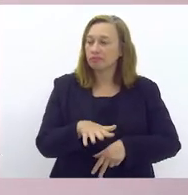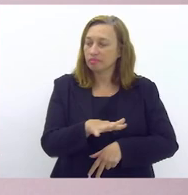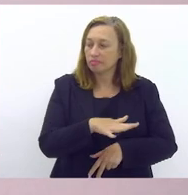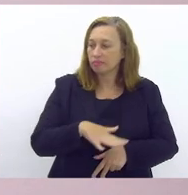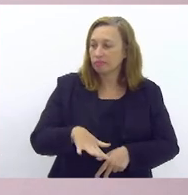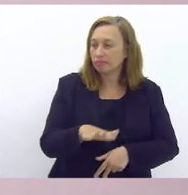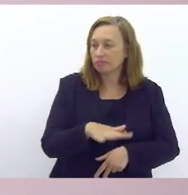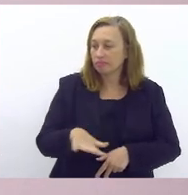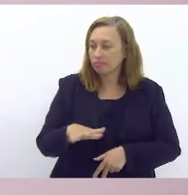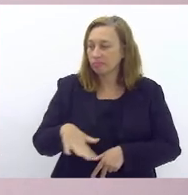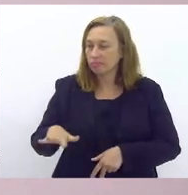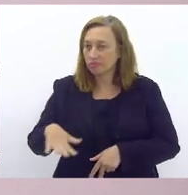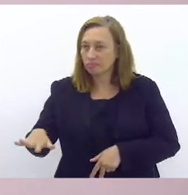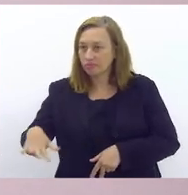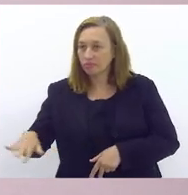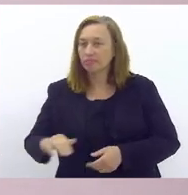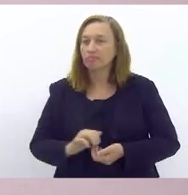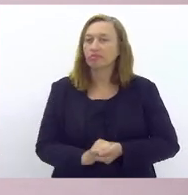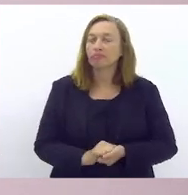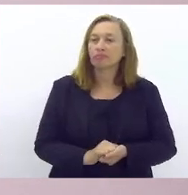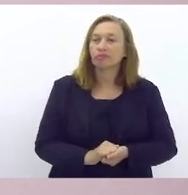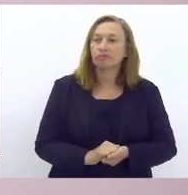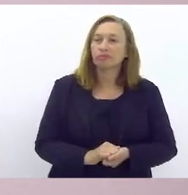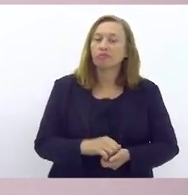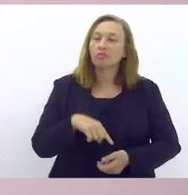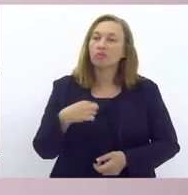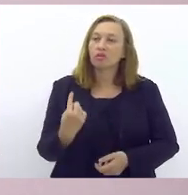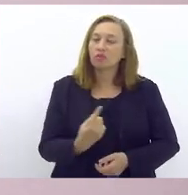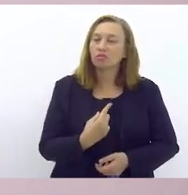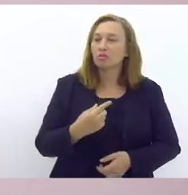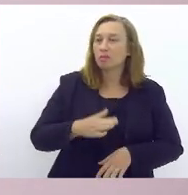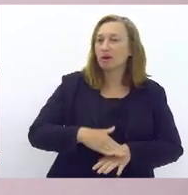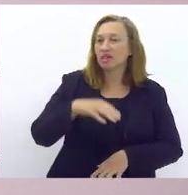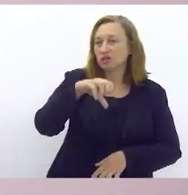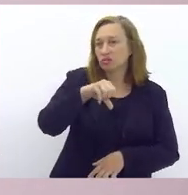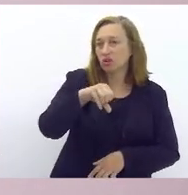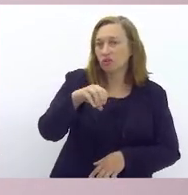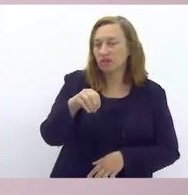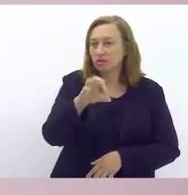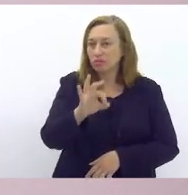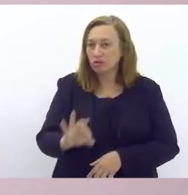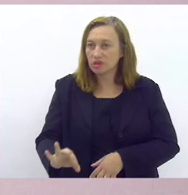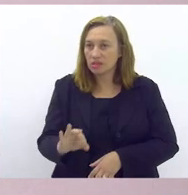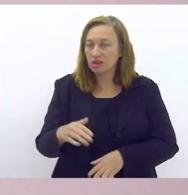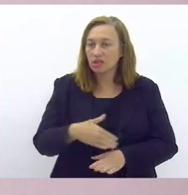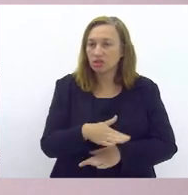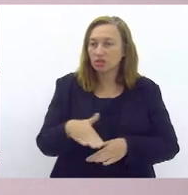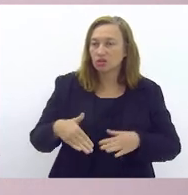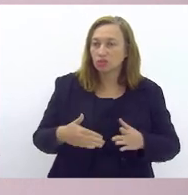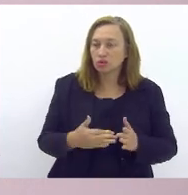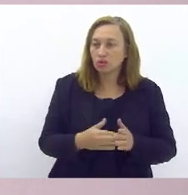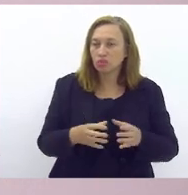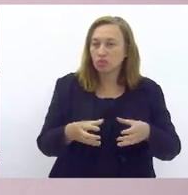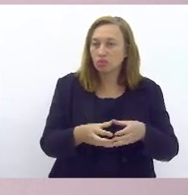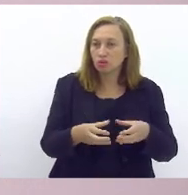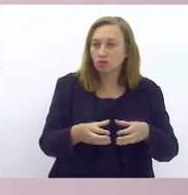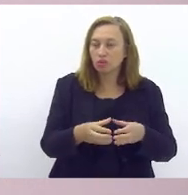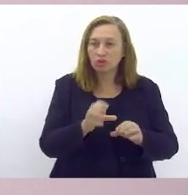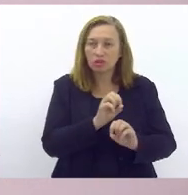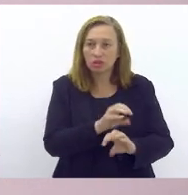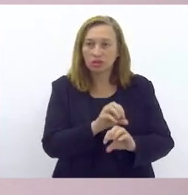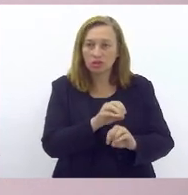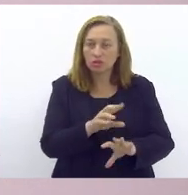cor. Por quê? Porque somos mais de 90% de toda a categoria da educação, nós